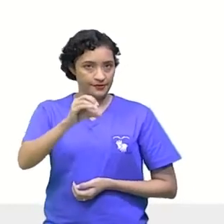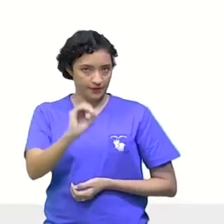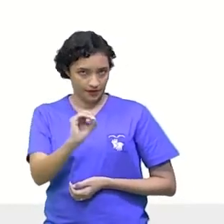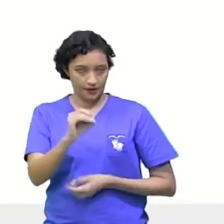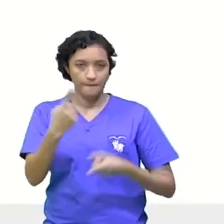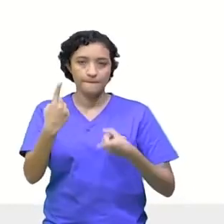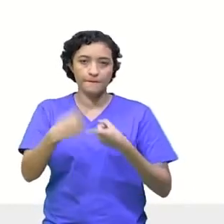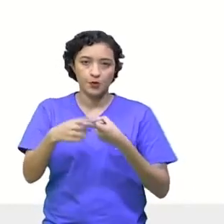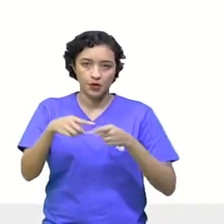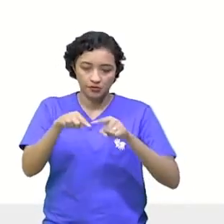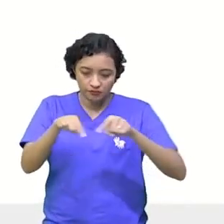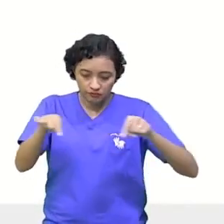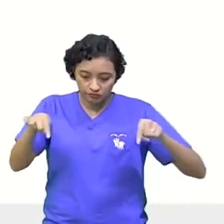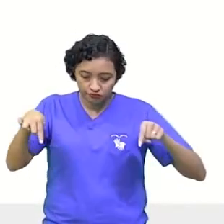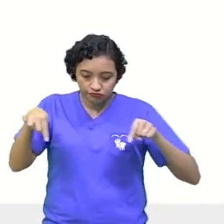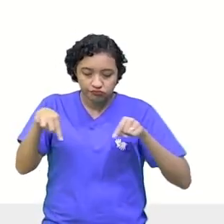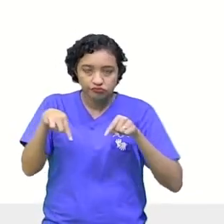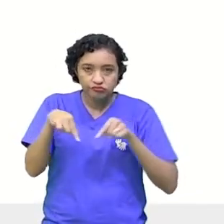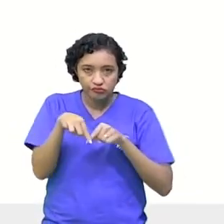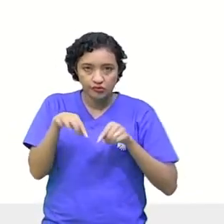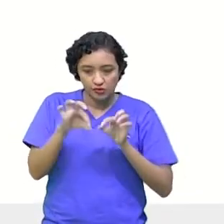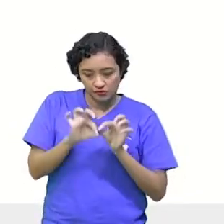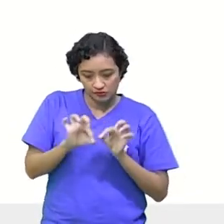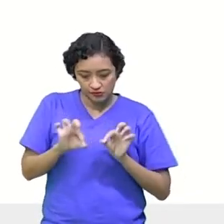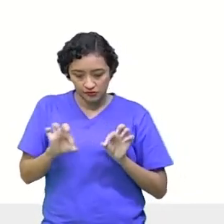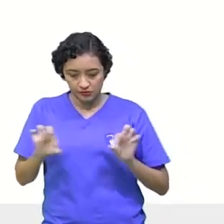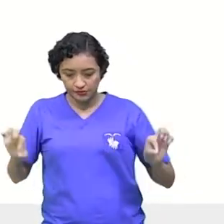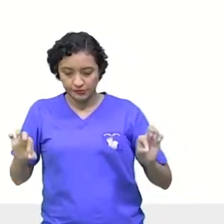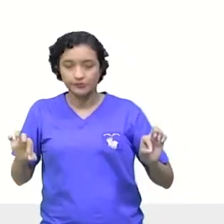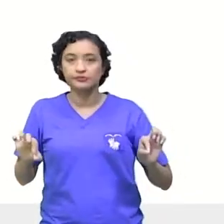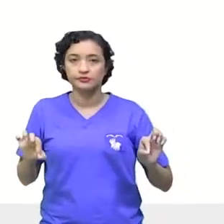110 mais 110